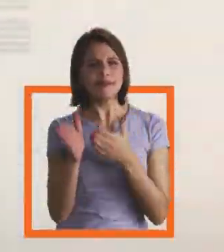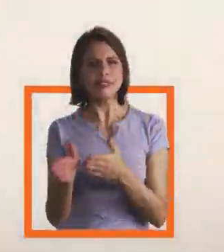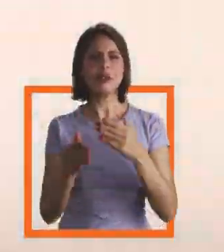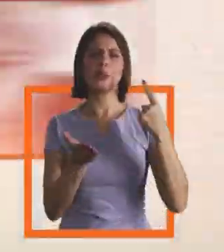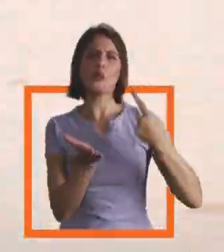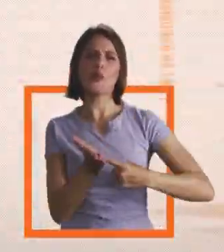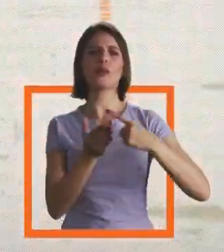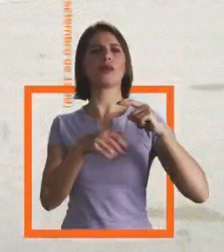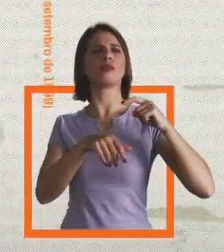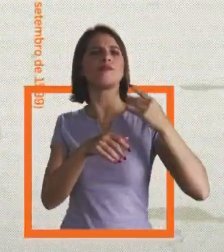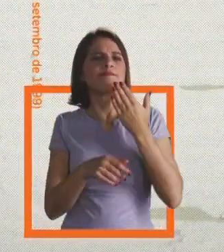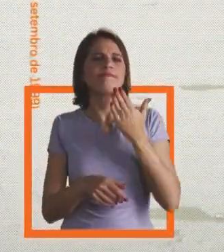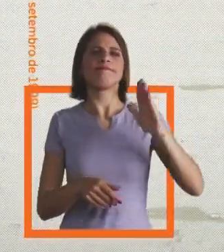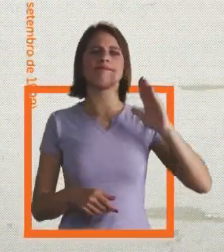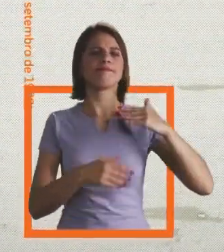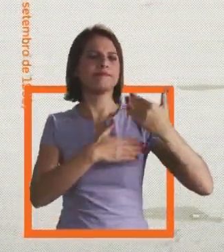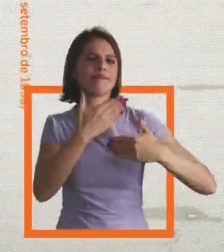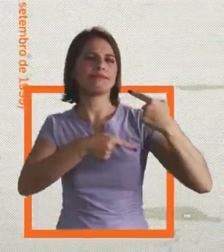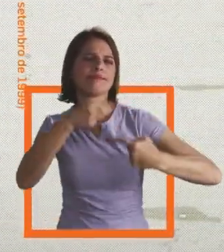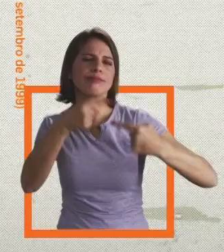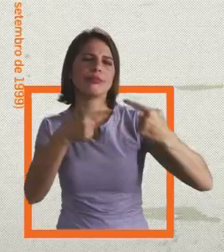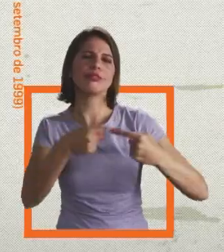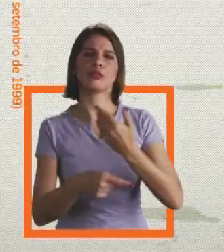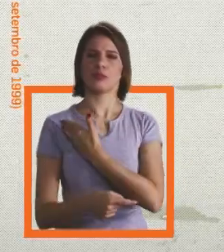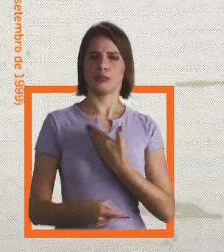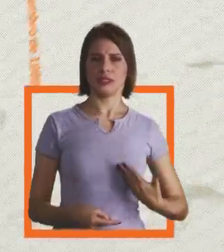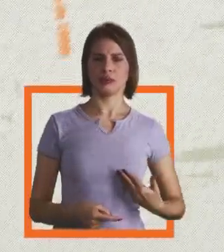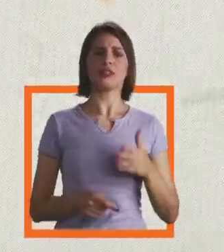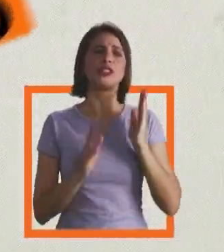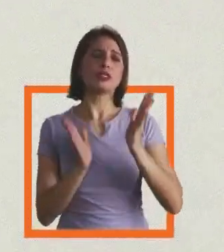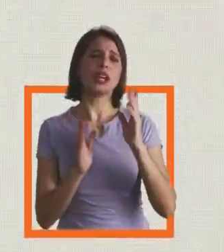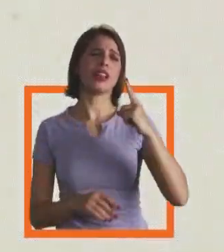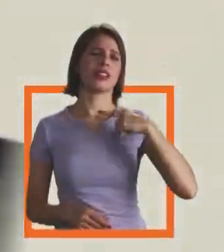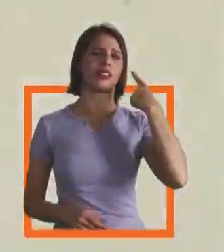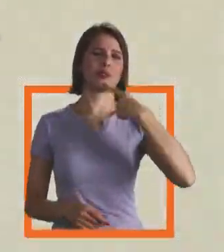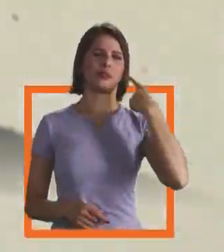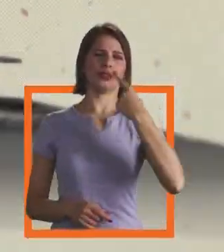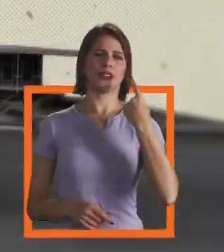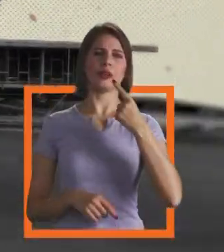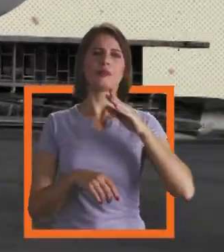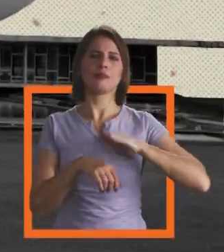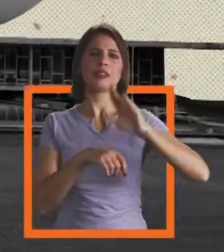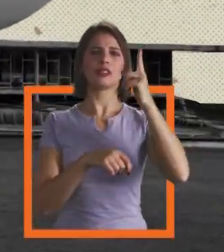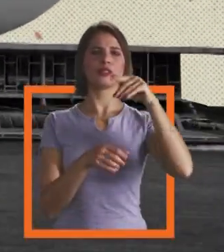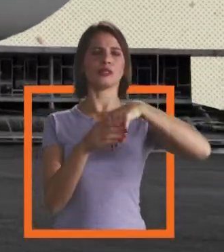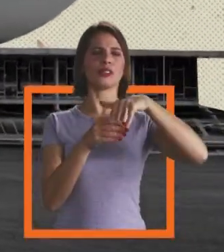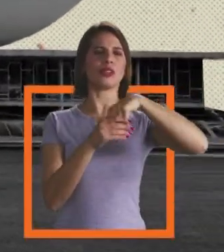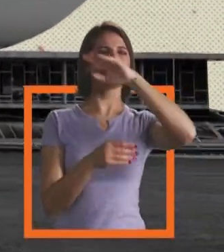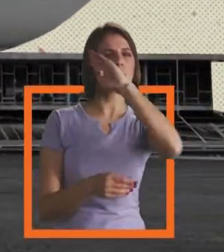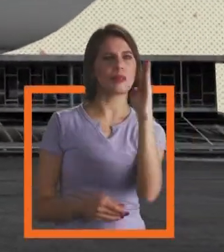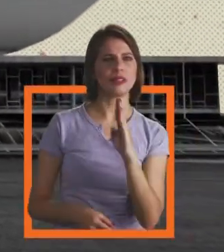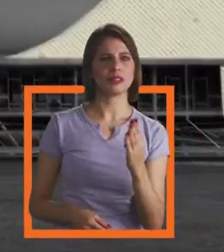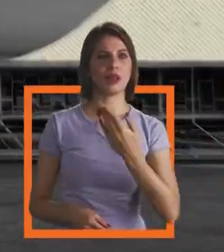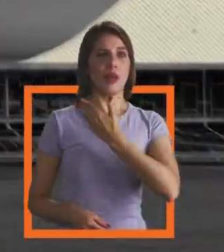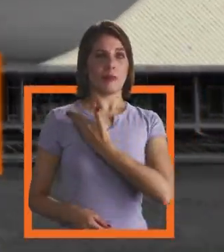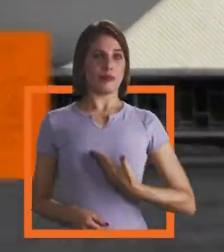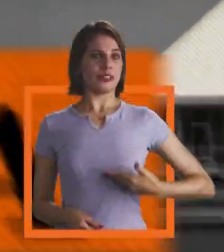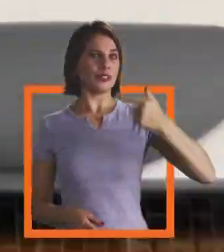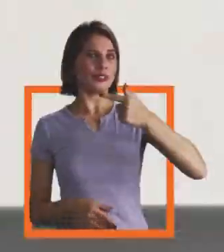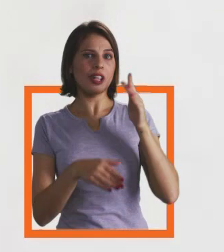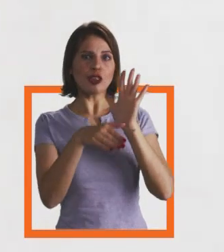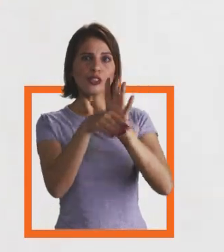votos. Sempre leal aos seus compromissos. Cumpriu todo o seu mandato. Foi deputado, um dos mais votados do